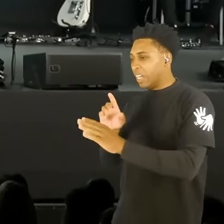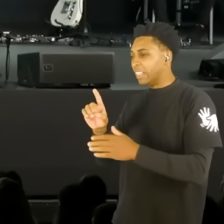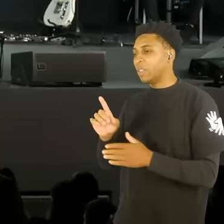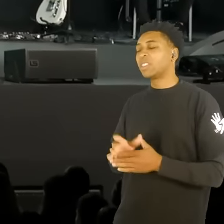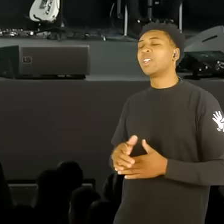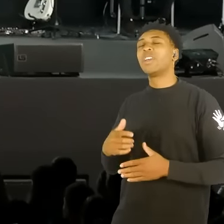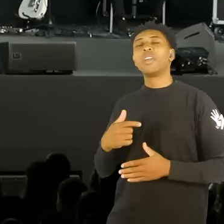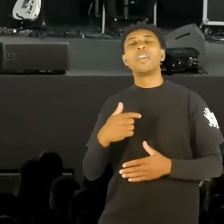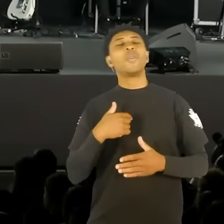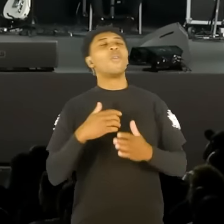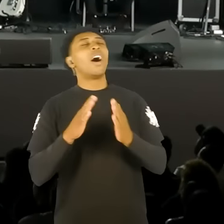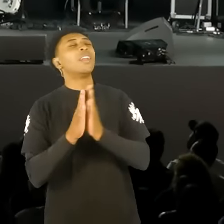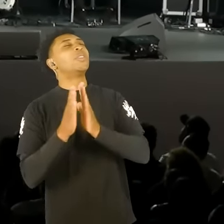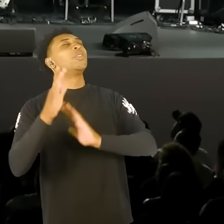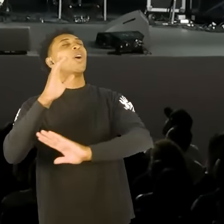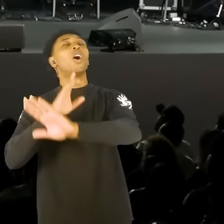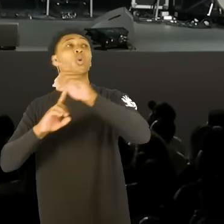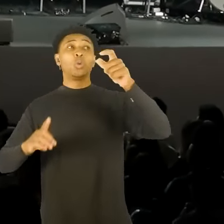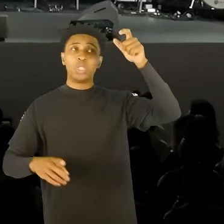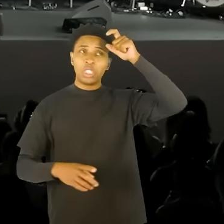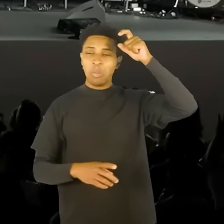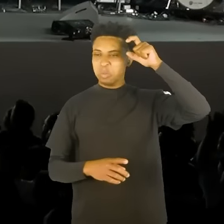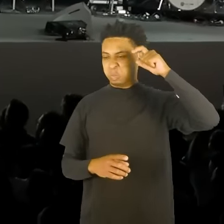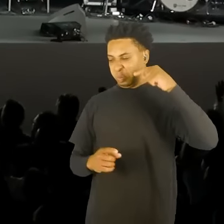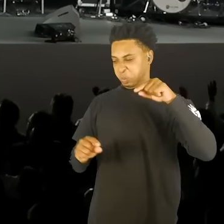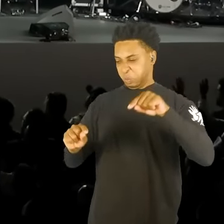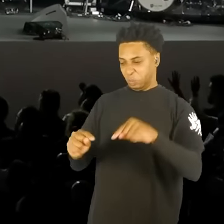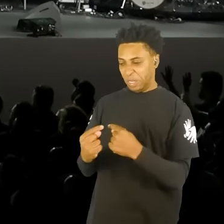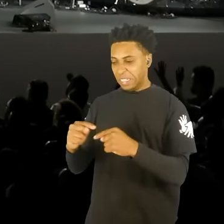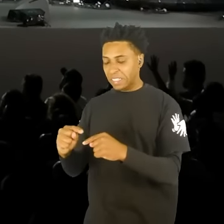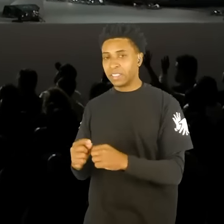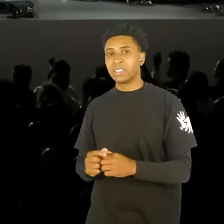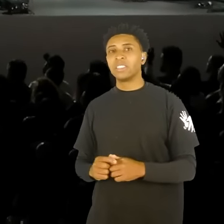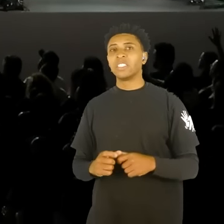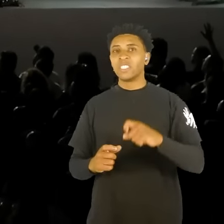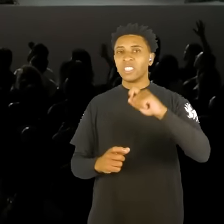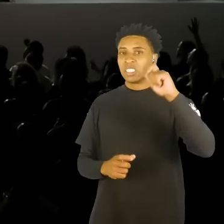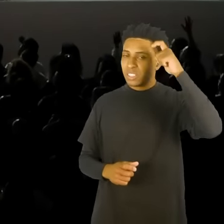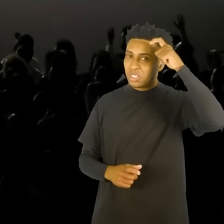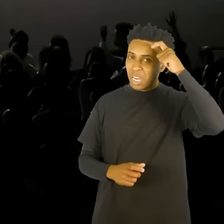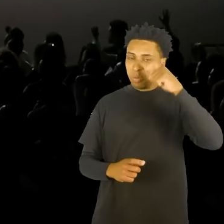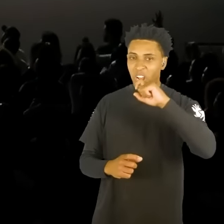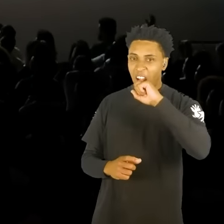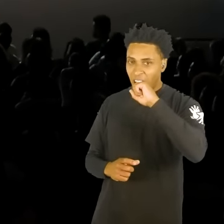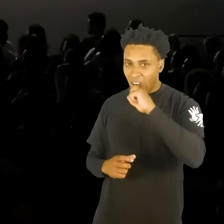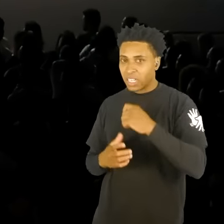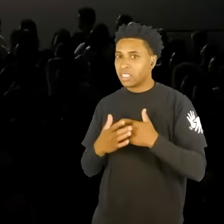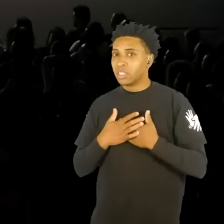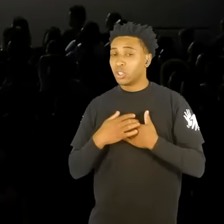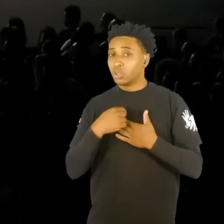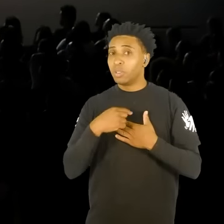o Senhor da sua vida, que Ele é o Redentor da sua casa. Ele baba de ódio, Ele tem ódio de você.